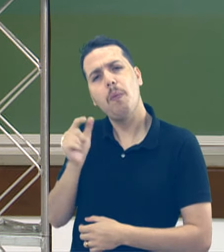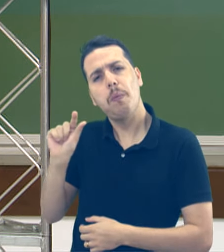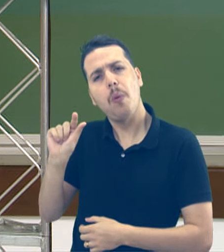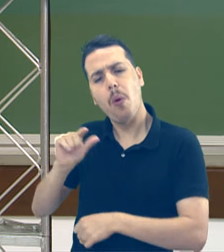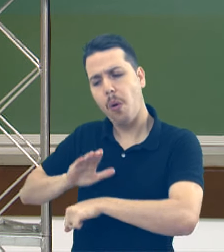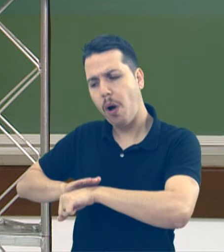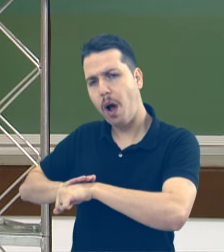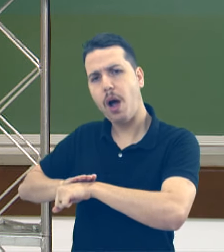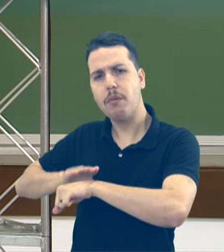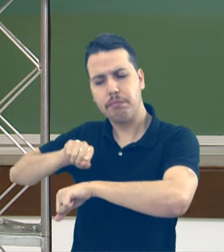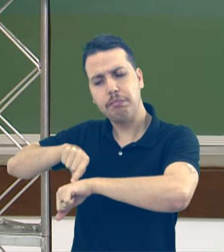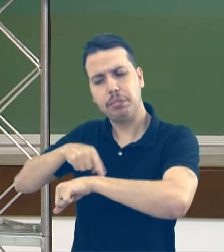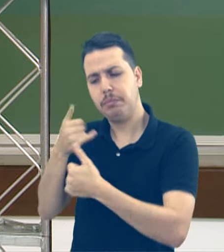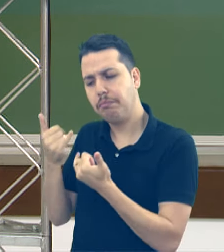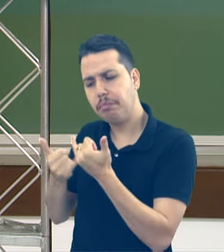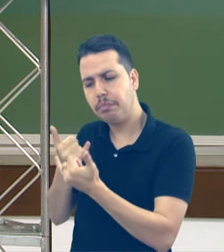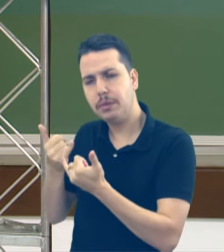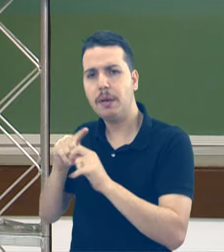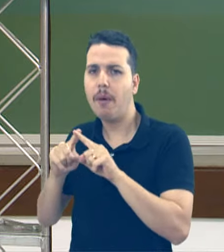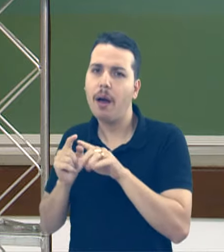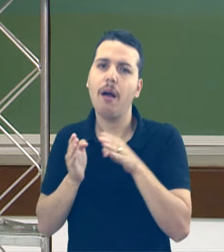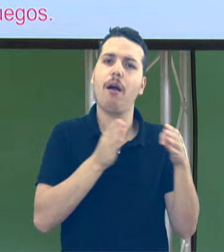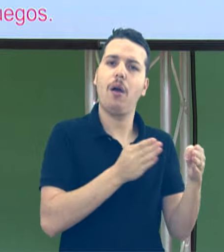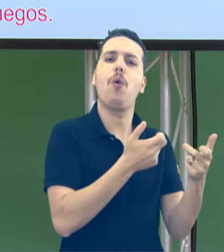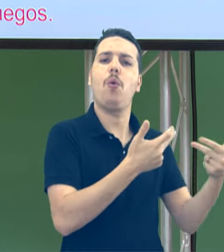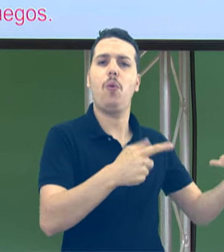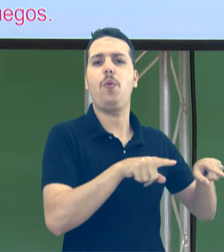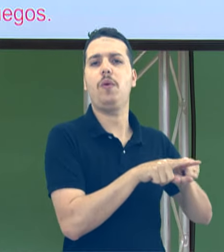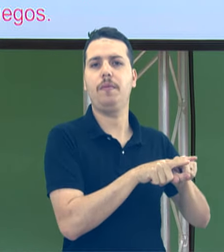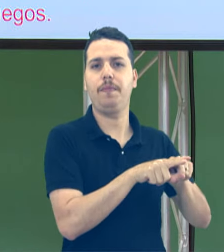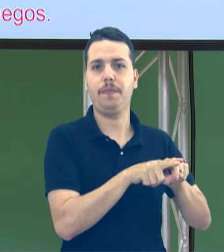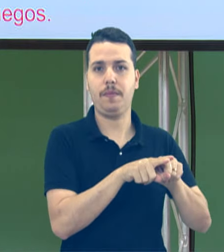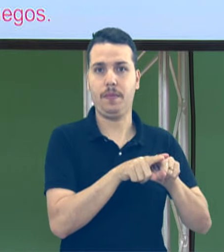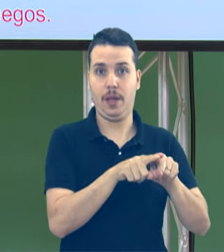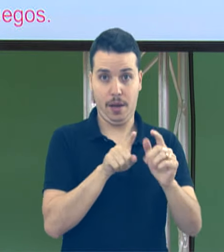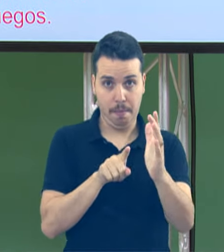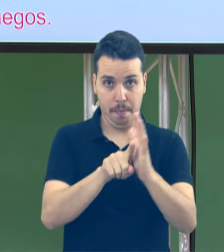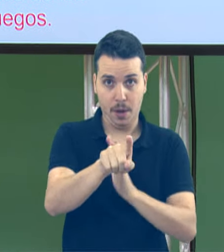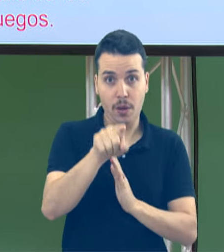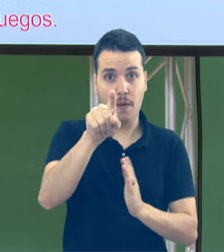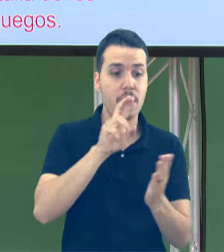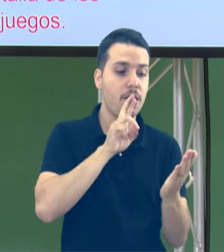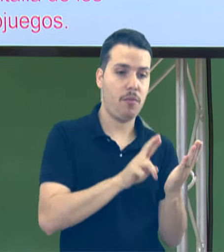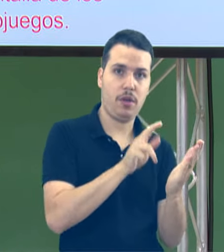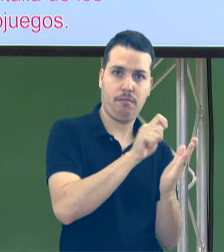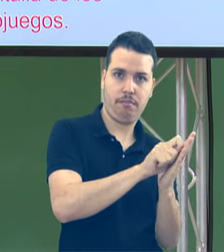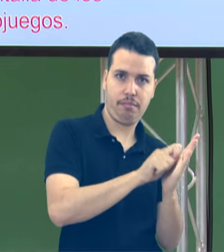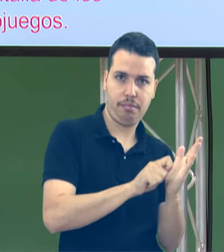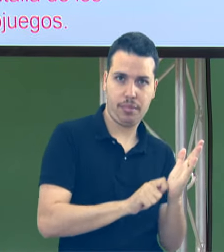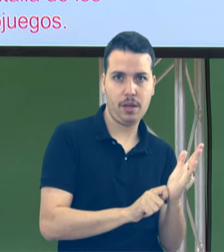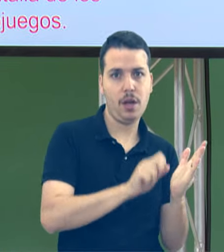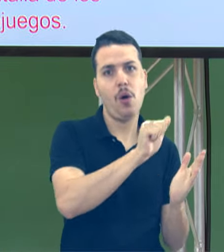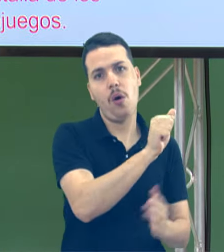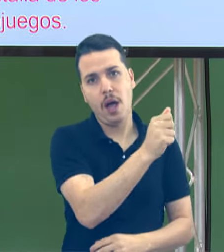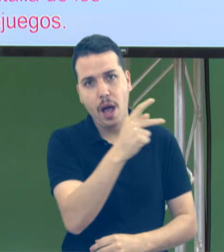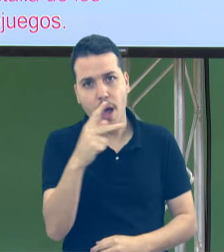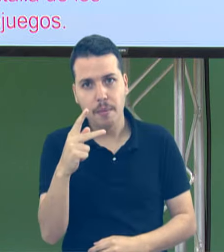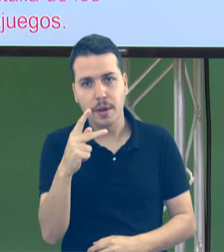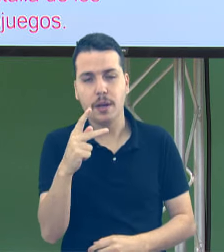pequeno tempo ali do seu dia. Esta pergunta você vai responder no seu caderno, pode responder no aplicativo